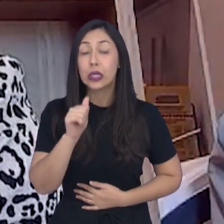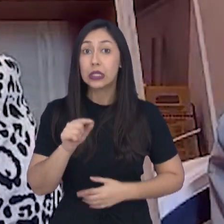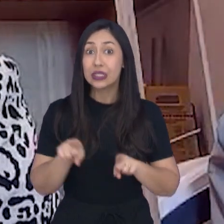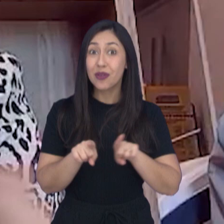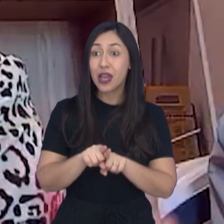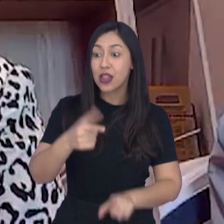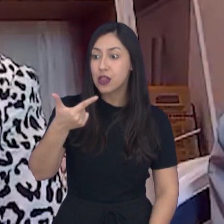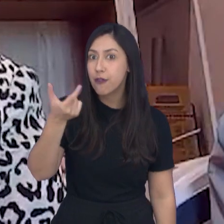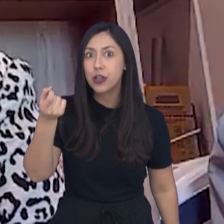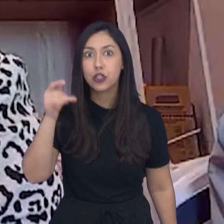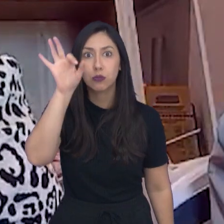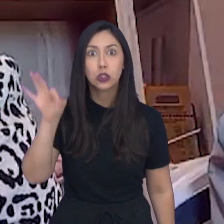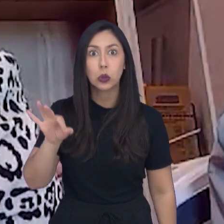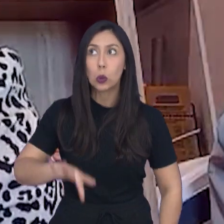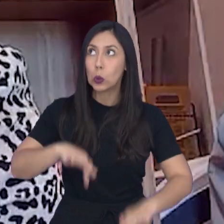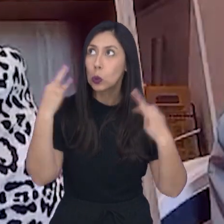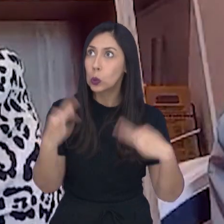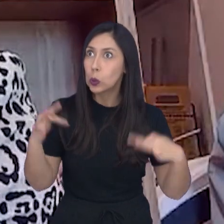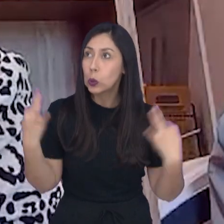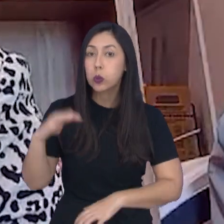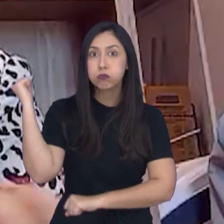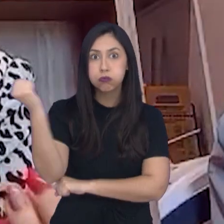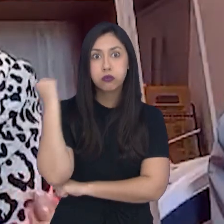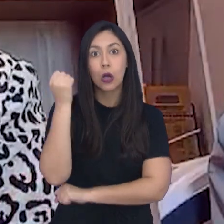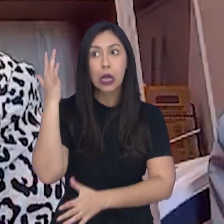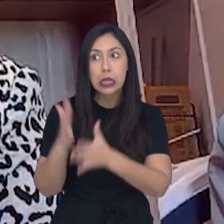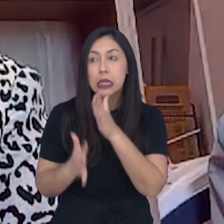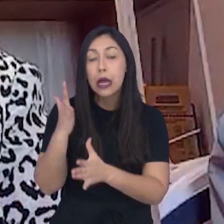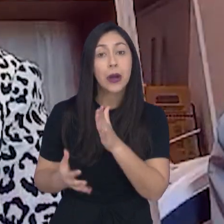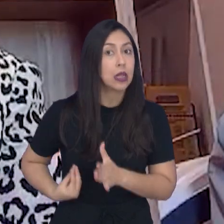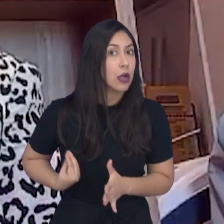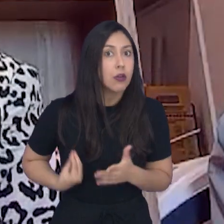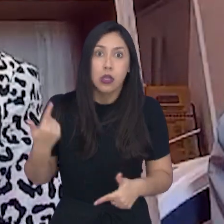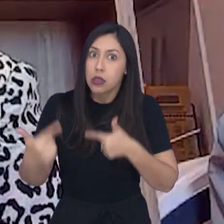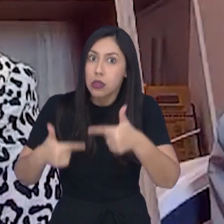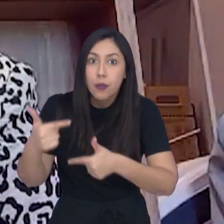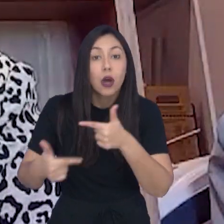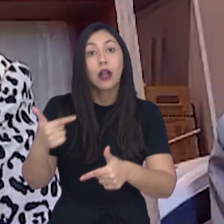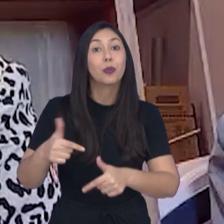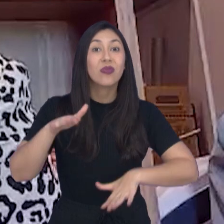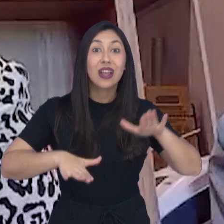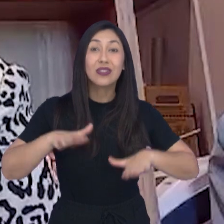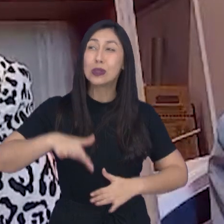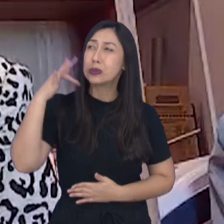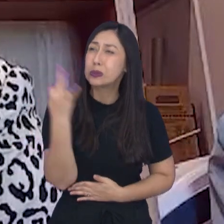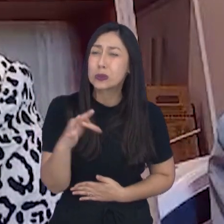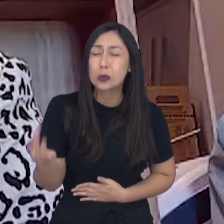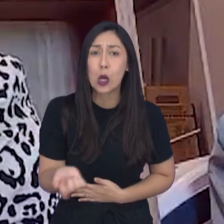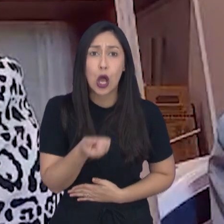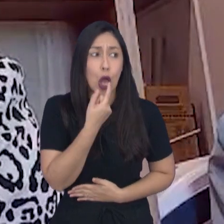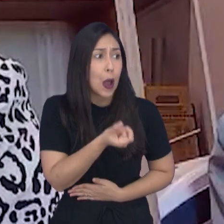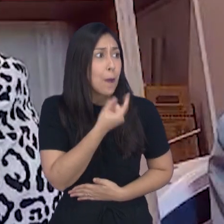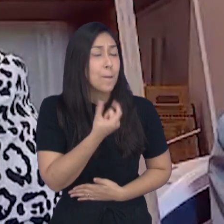cólicas intensas, graves, que atrapalham a sua qualidade de vida, a sua produtividade, Muitas vezes cólicas que não se resolvem em